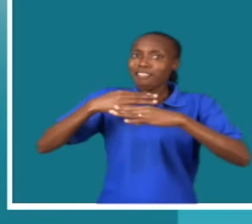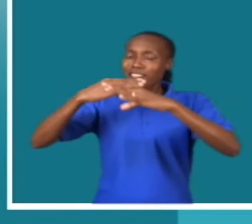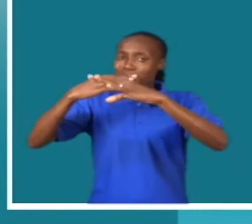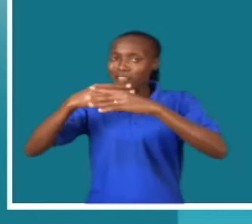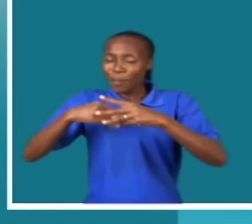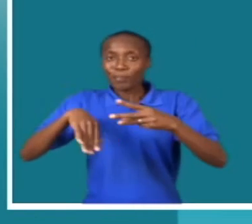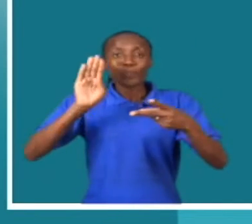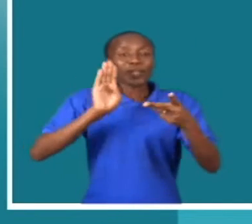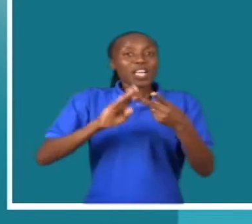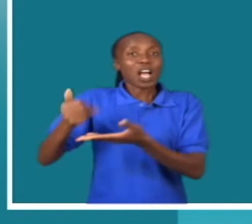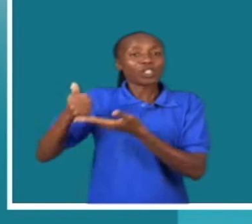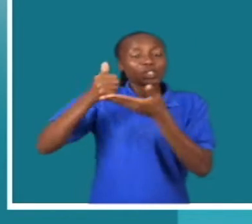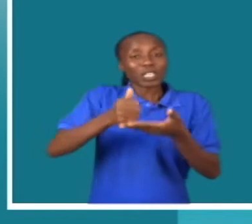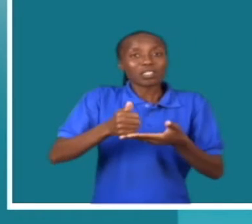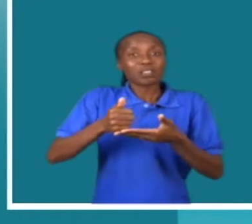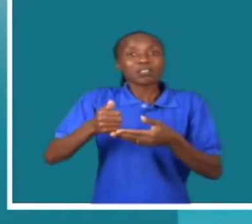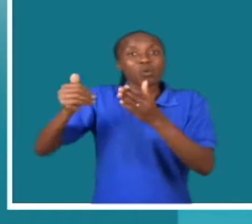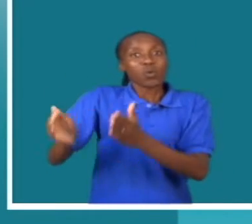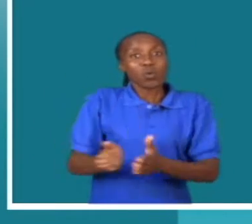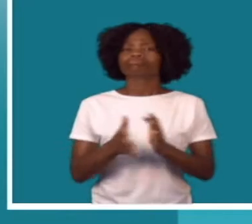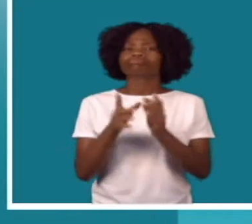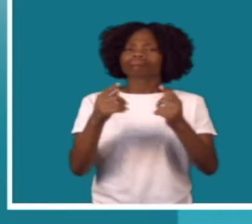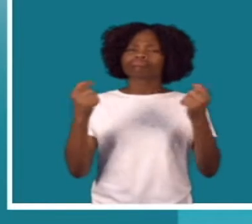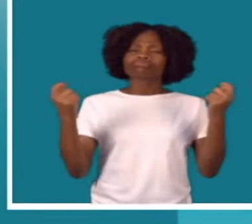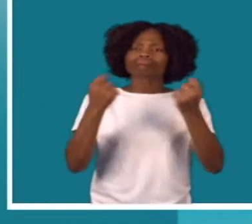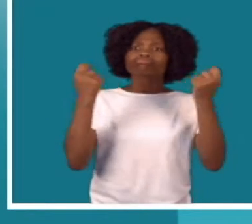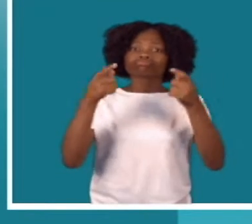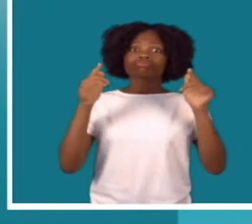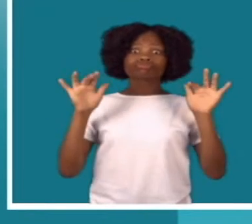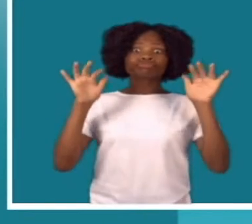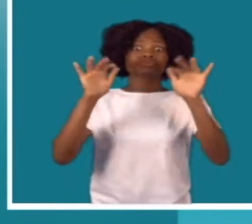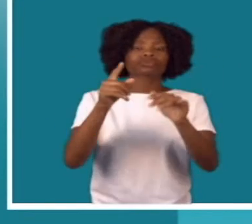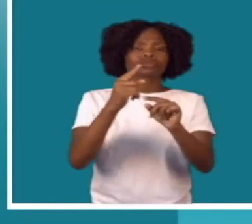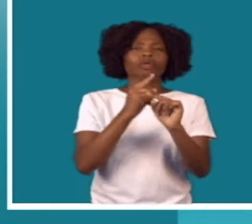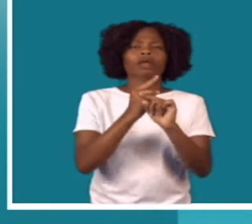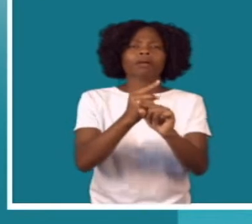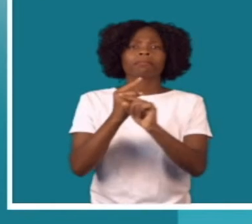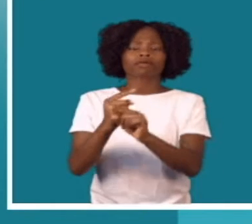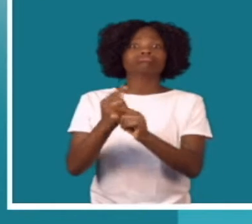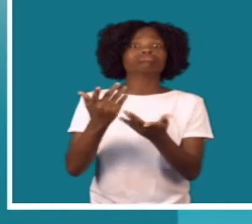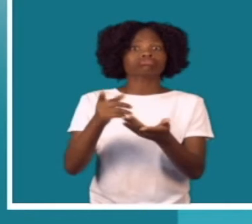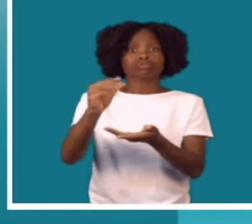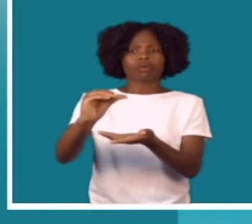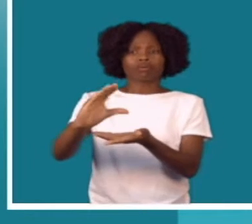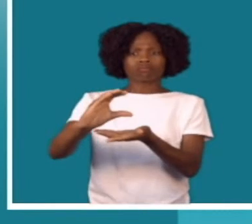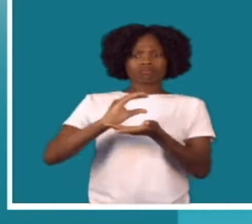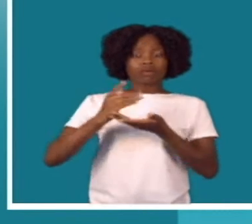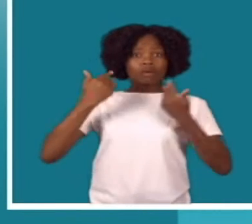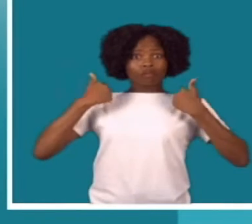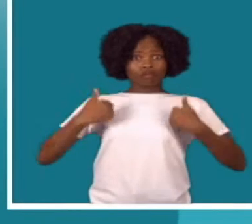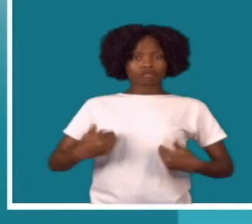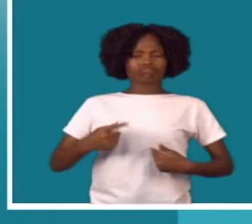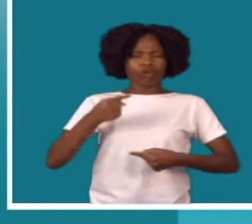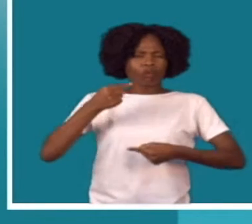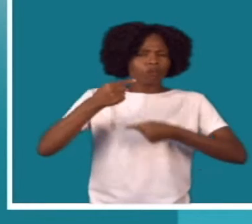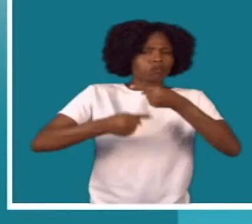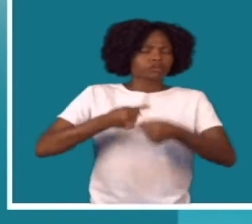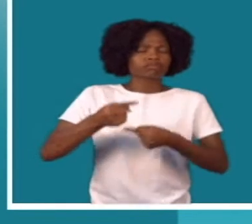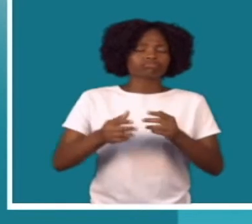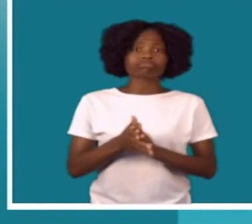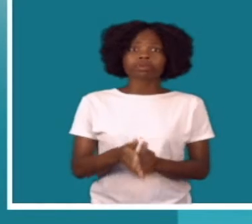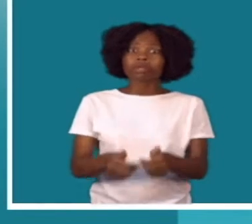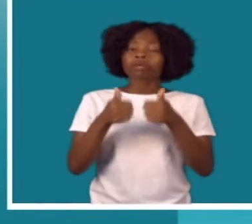lhes ajudasse a organizar o evento. Participantes do evento e potenciais beneficiários do projeto dizem ser